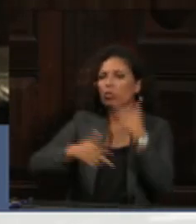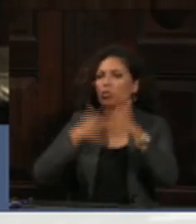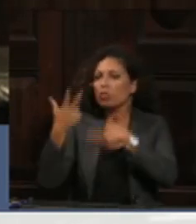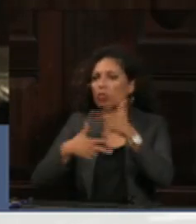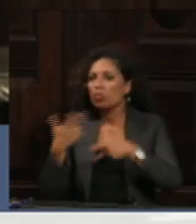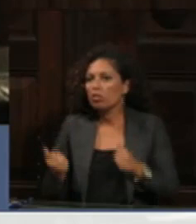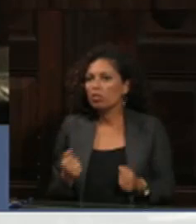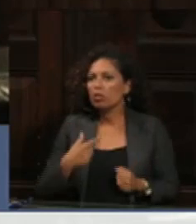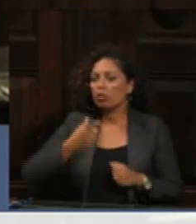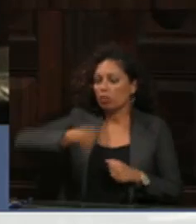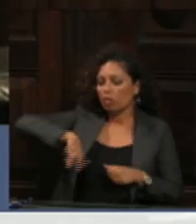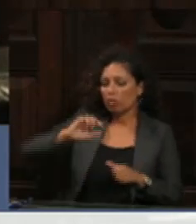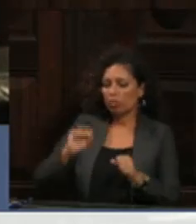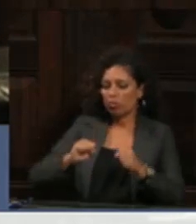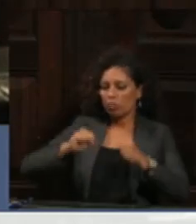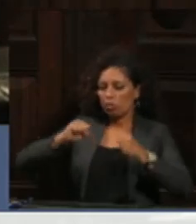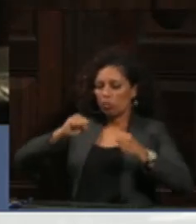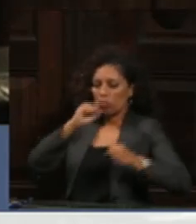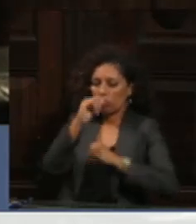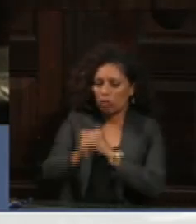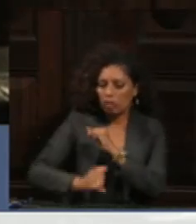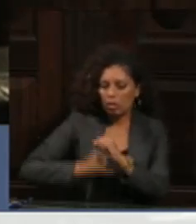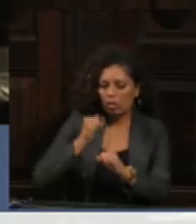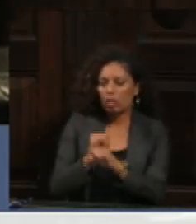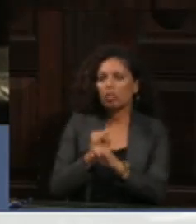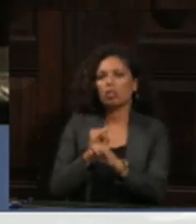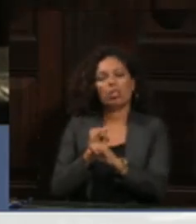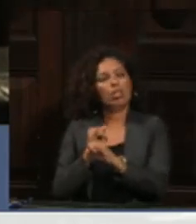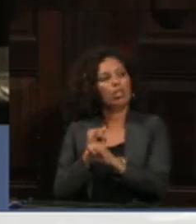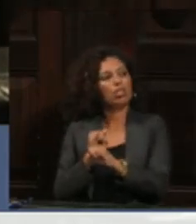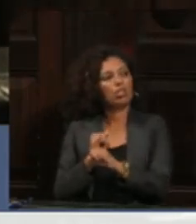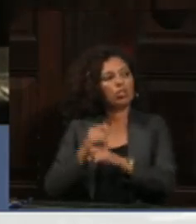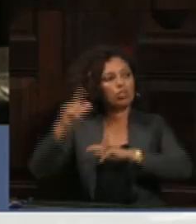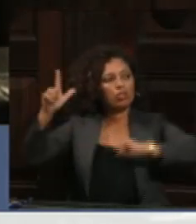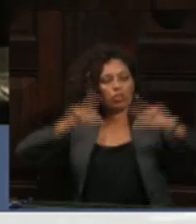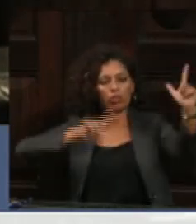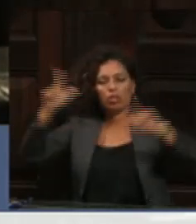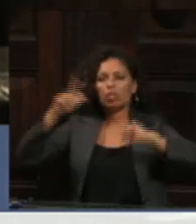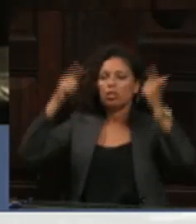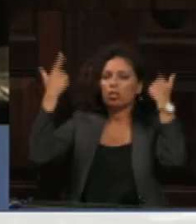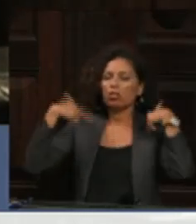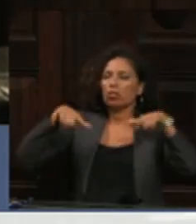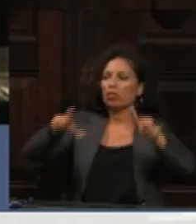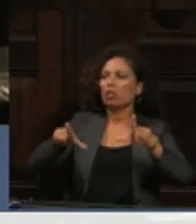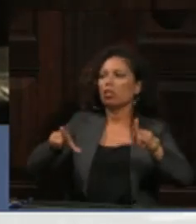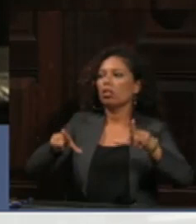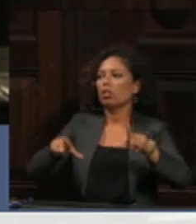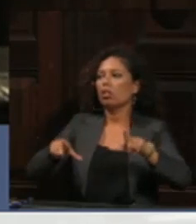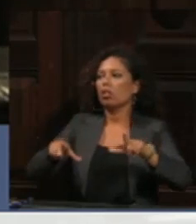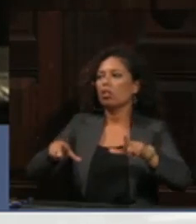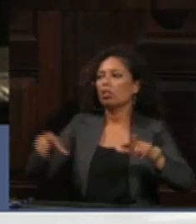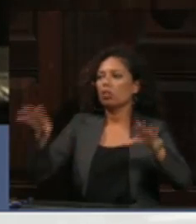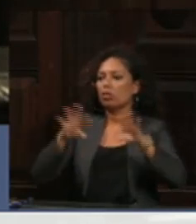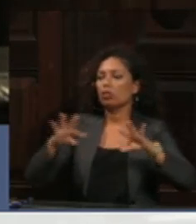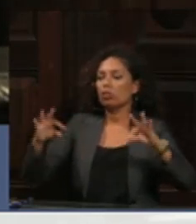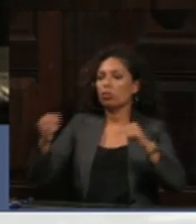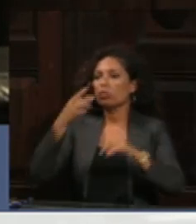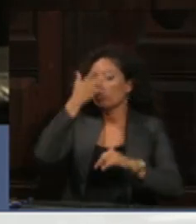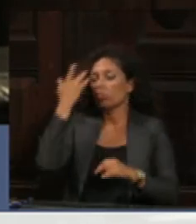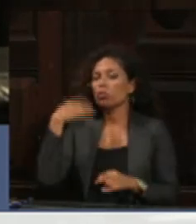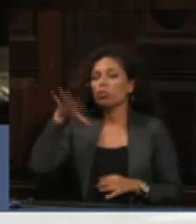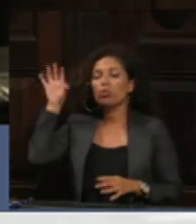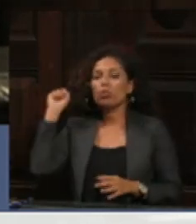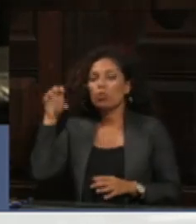tem estimulado através das nossas redes que a TV Alerj seja cada vez mais utilizada